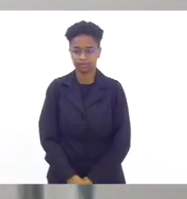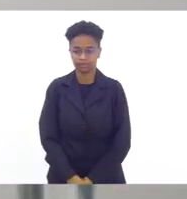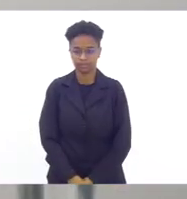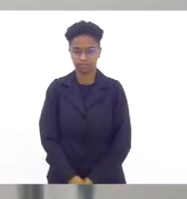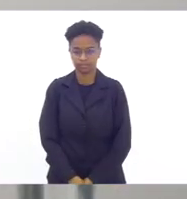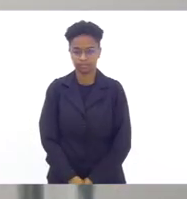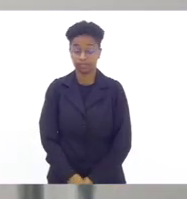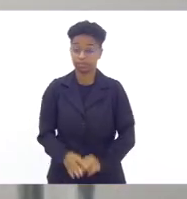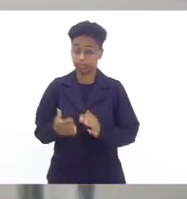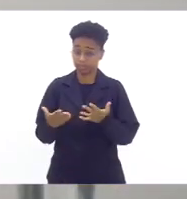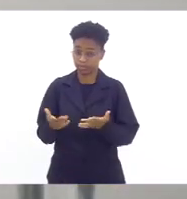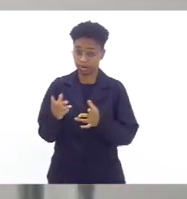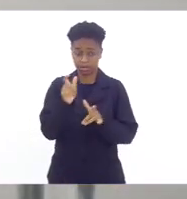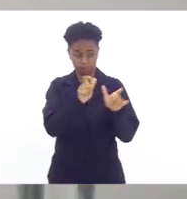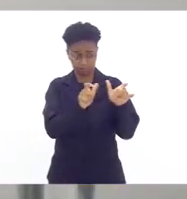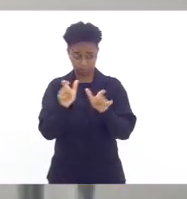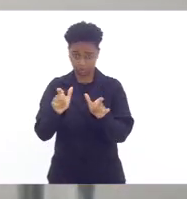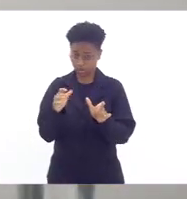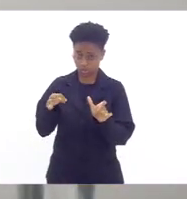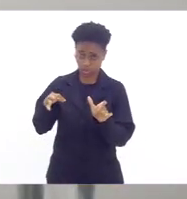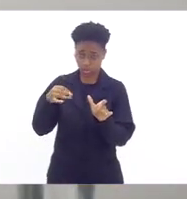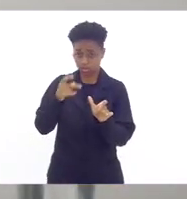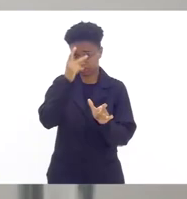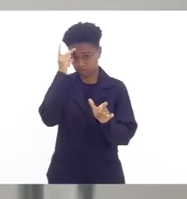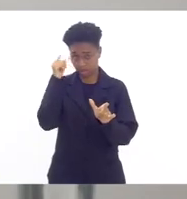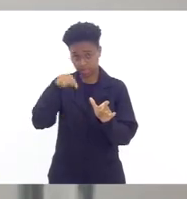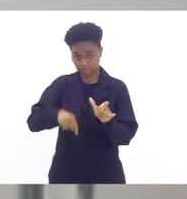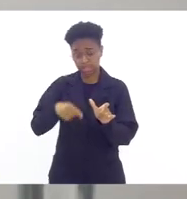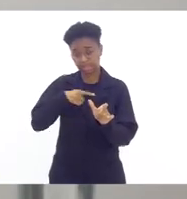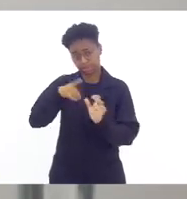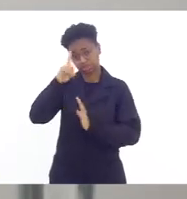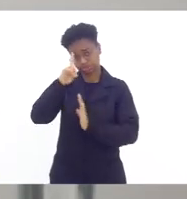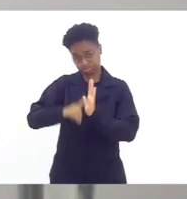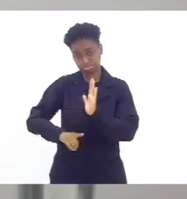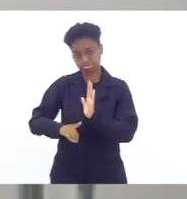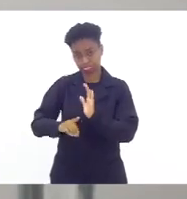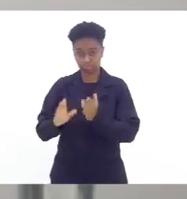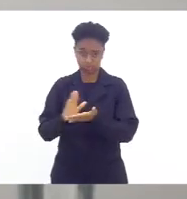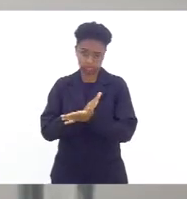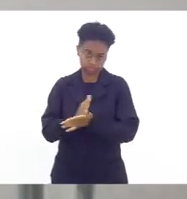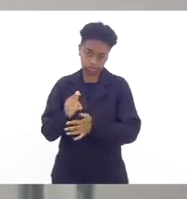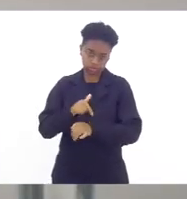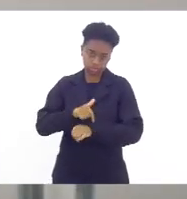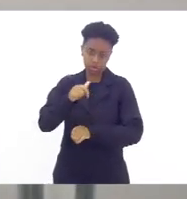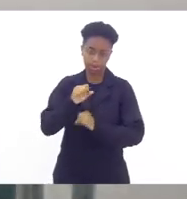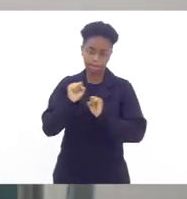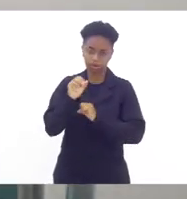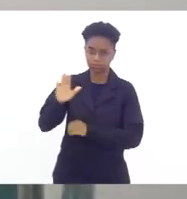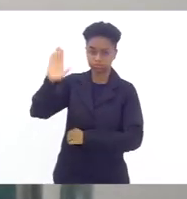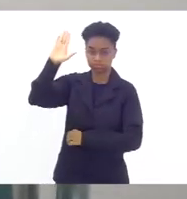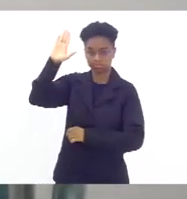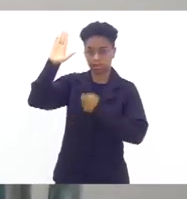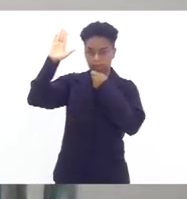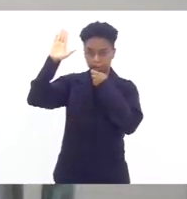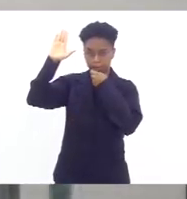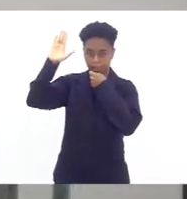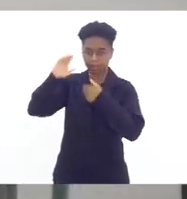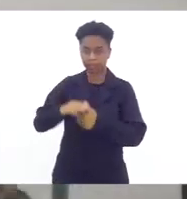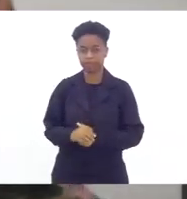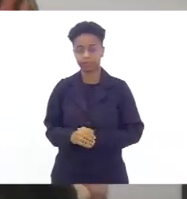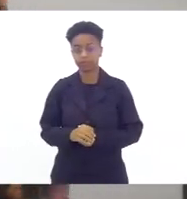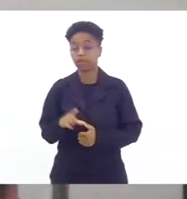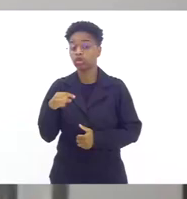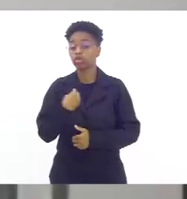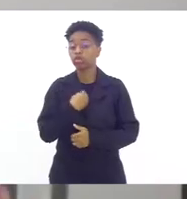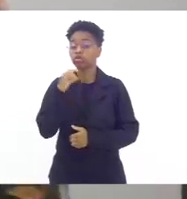todas as pessoas que estão aqui vão ter o direito em algum momento de se manifestar vamos apenas